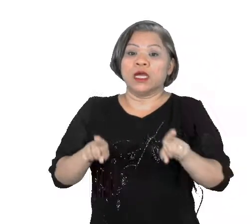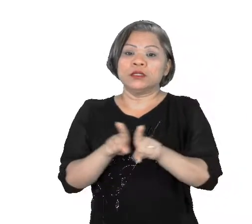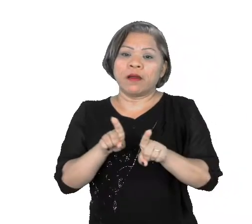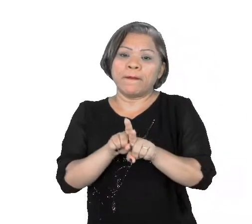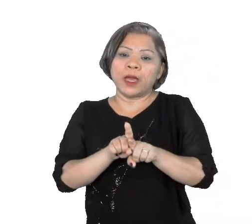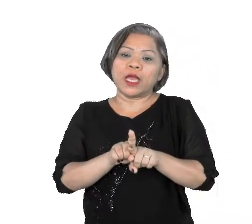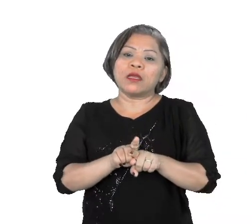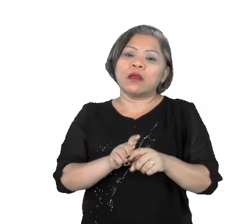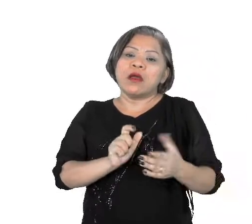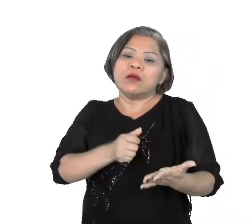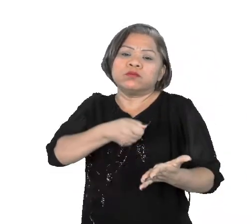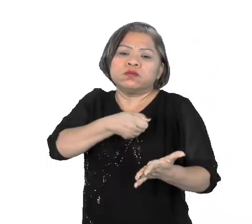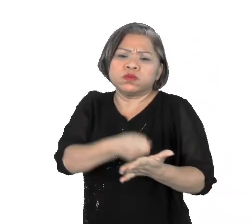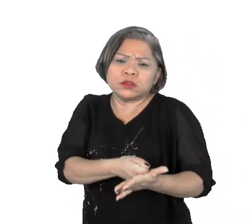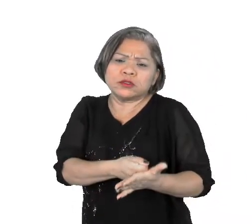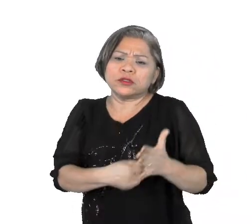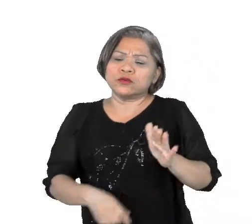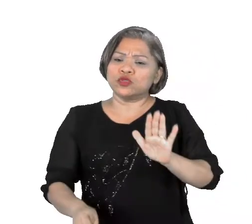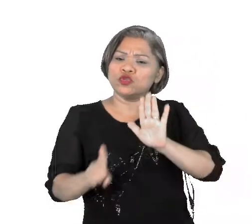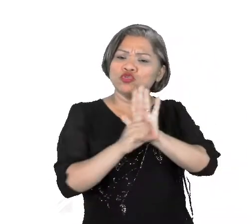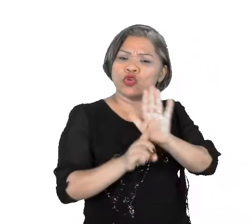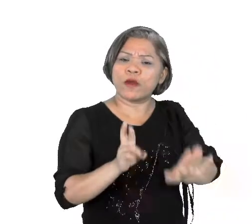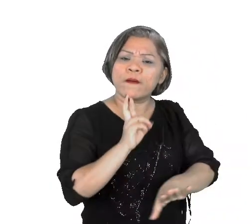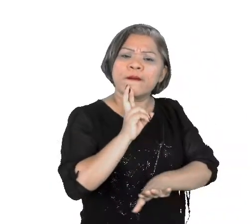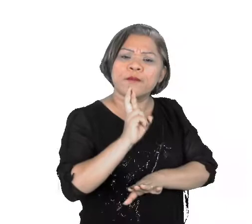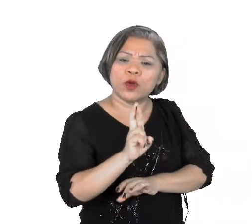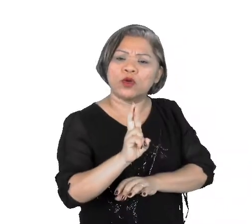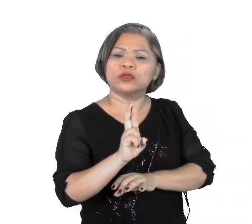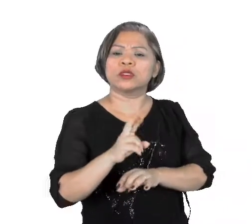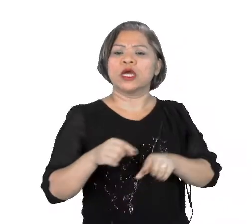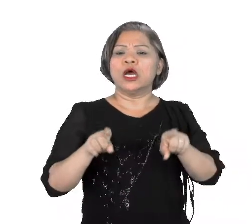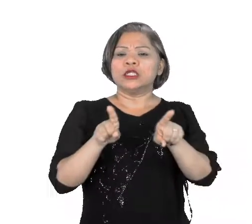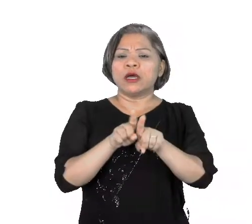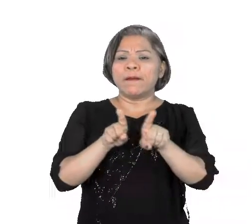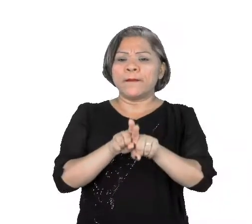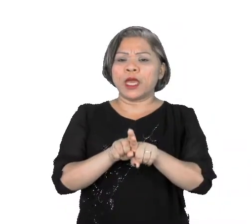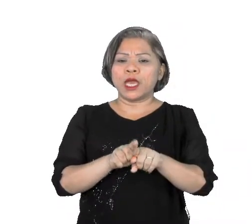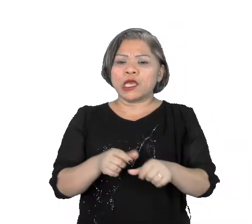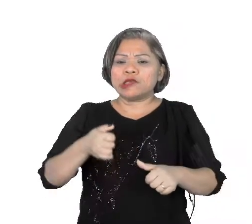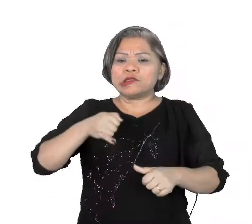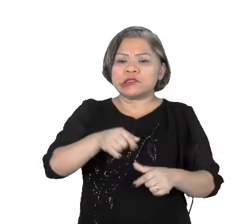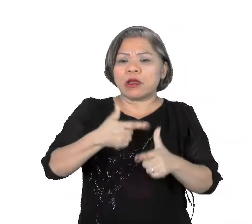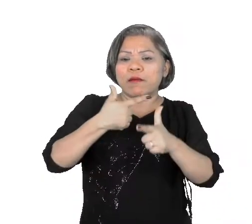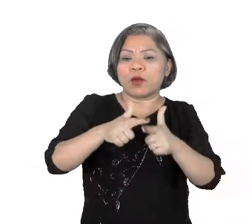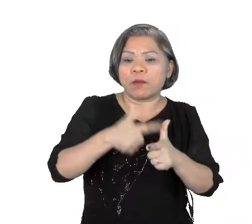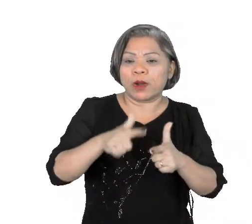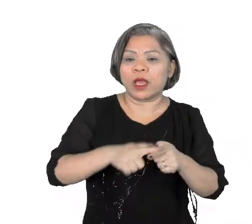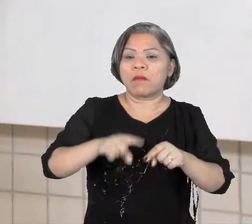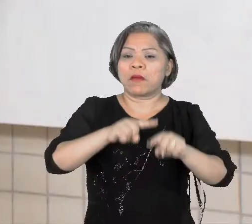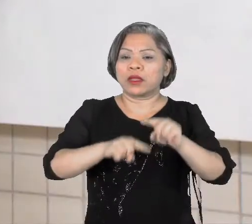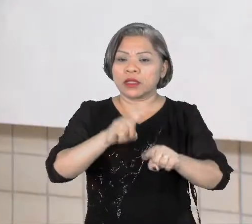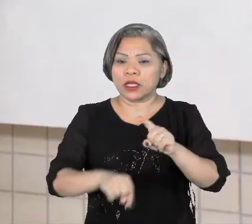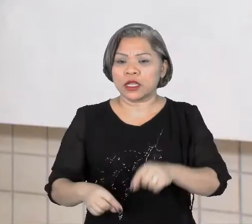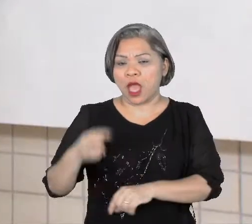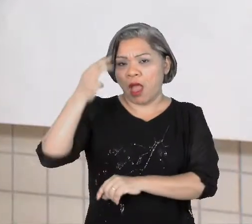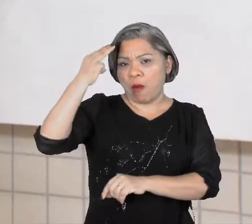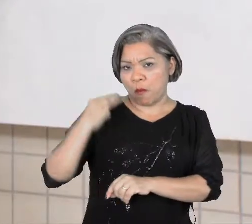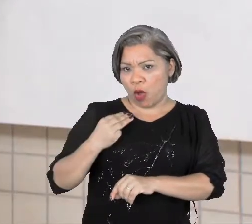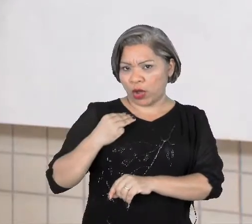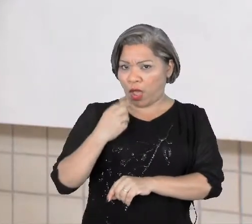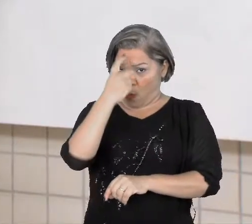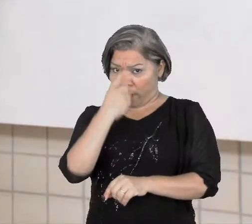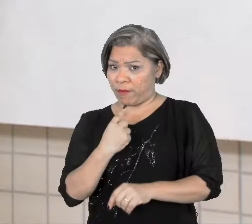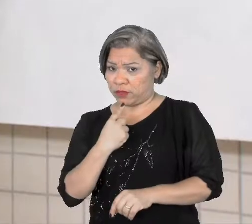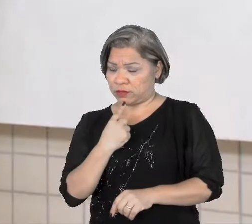ao agravo, além de indenização por danos materiais, morais ou danos à imagem. Entenda, você